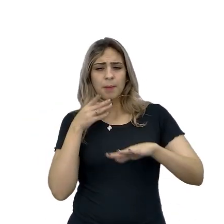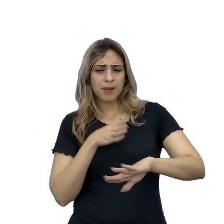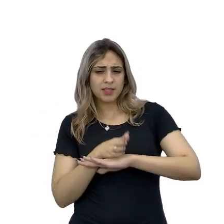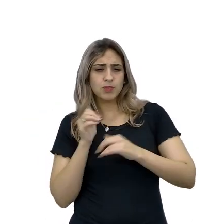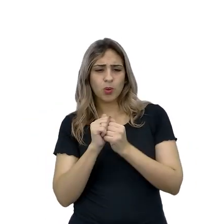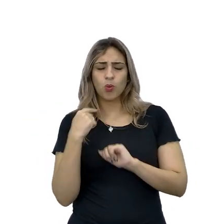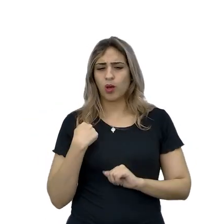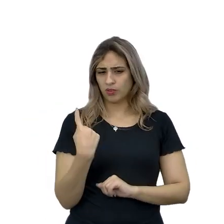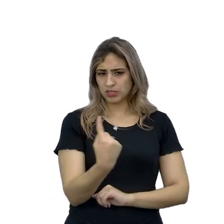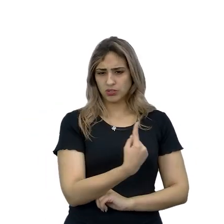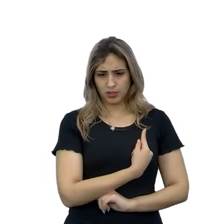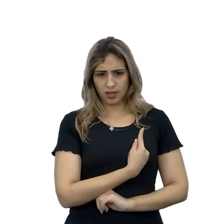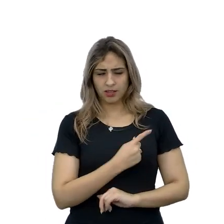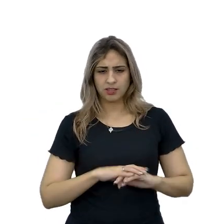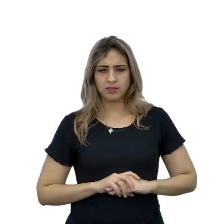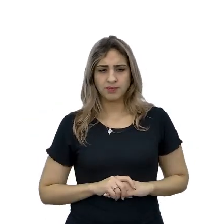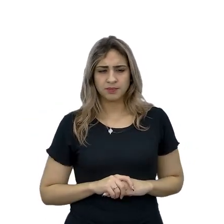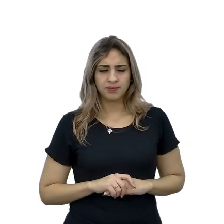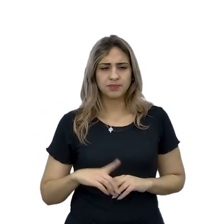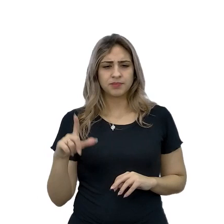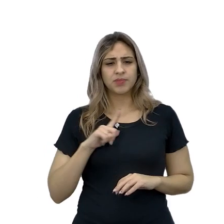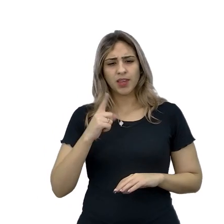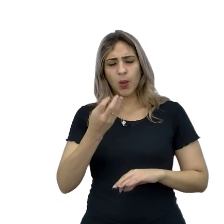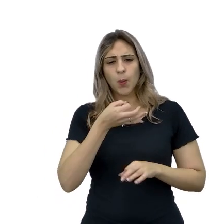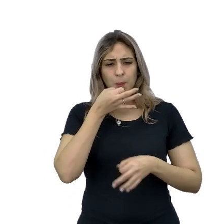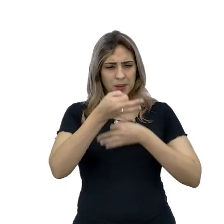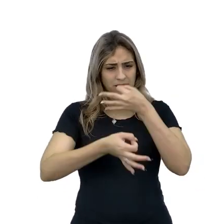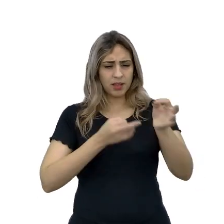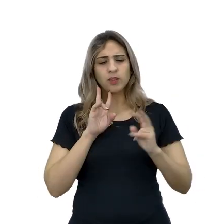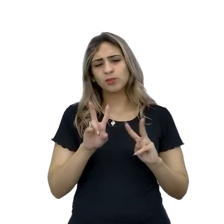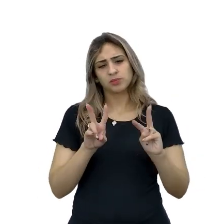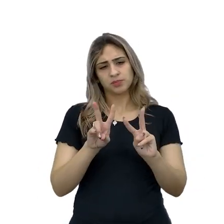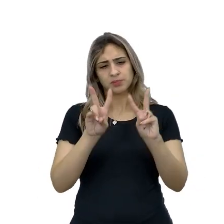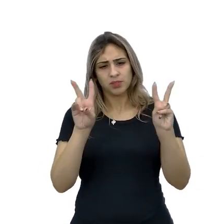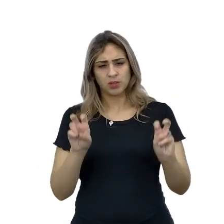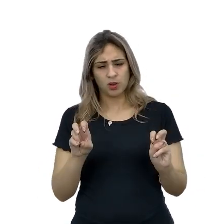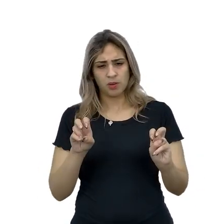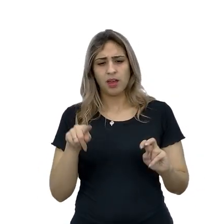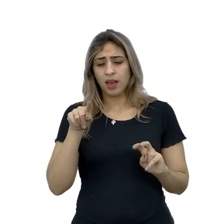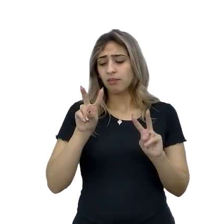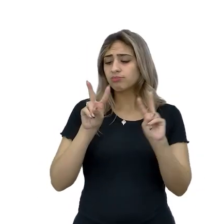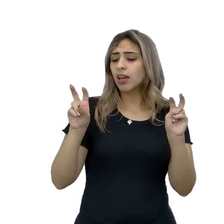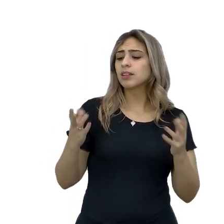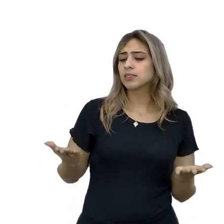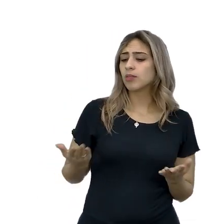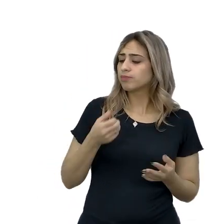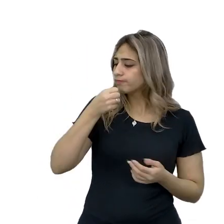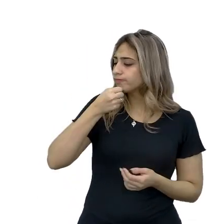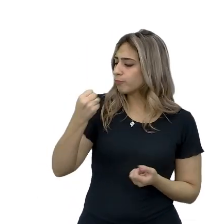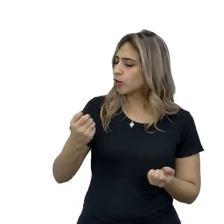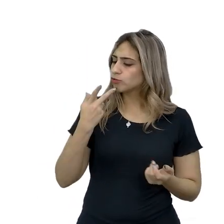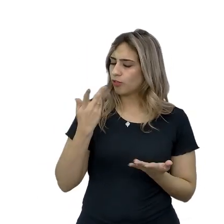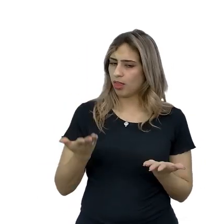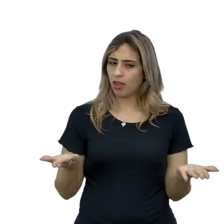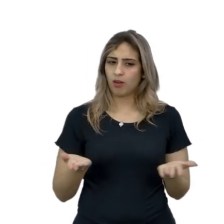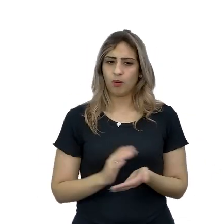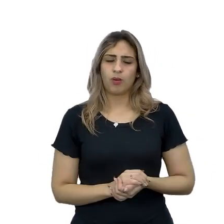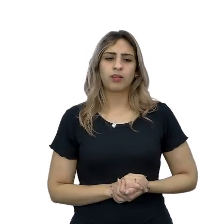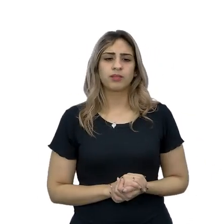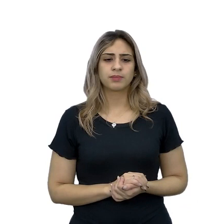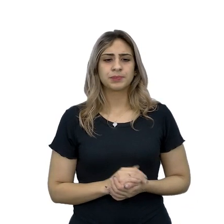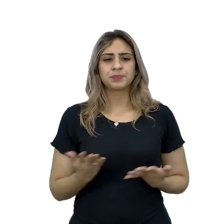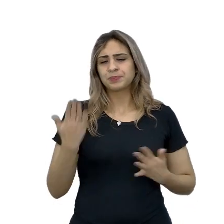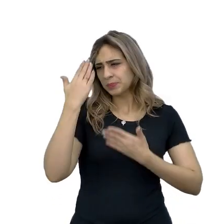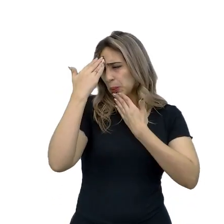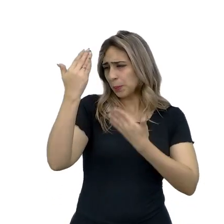aqui conosco, né, e dê a sua opinião sobre essa questão. Passo a palavra, Everaldo. Obrigado,